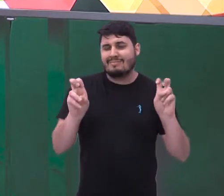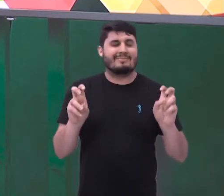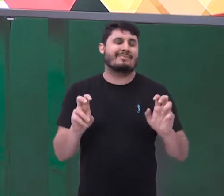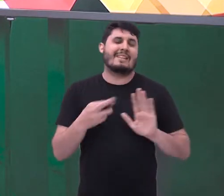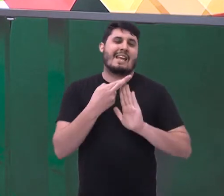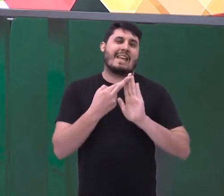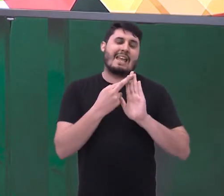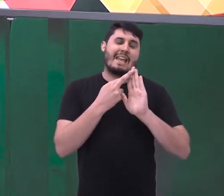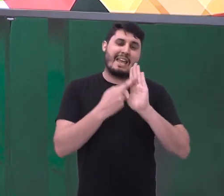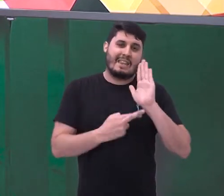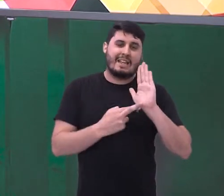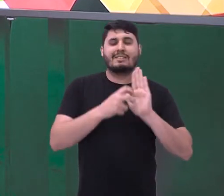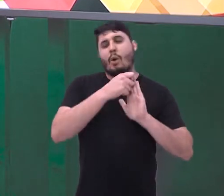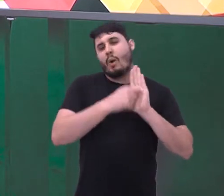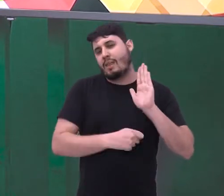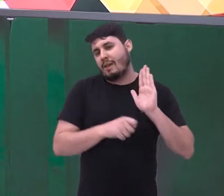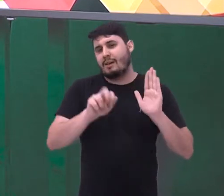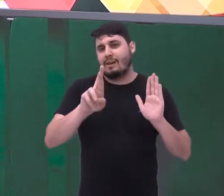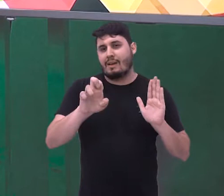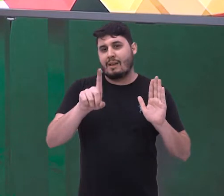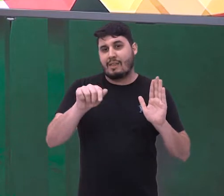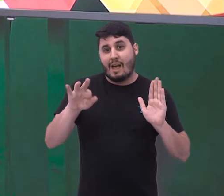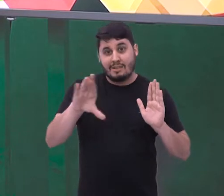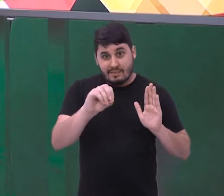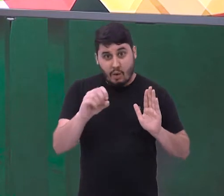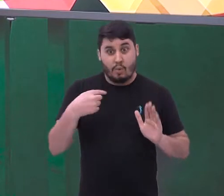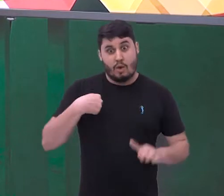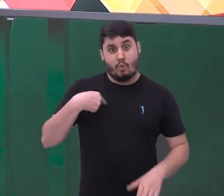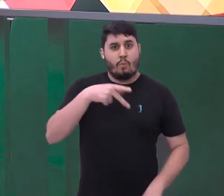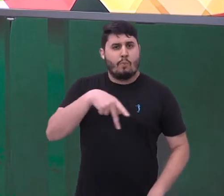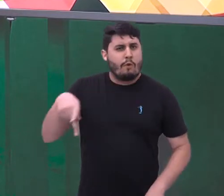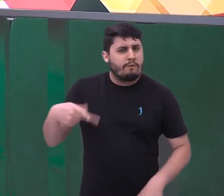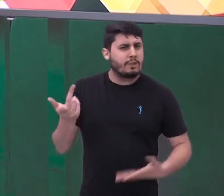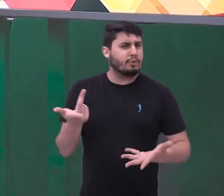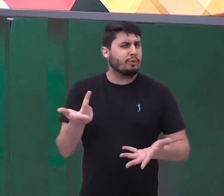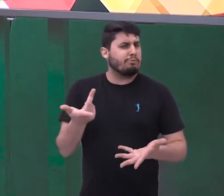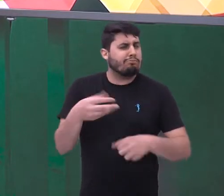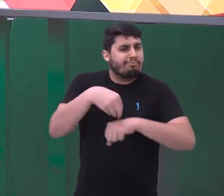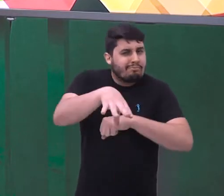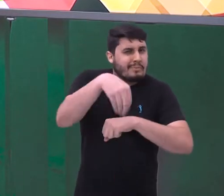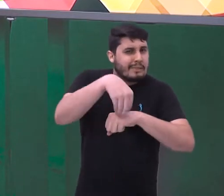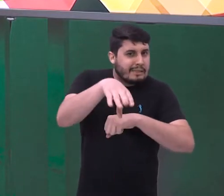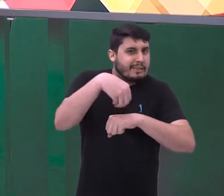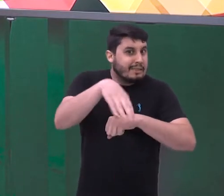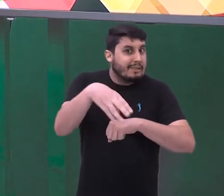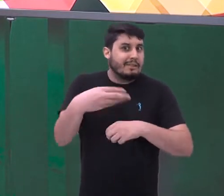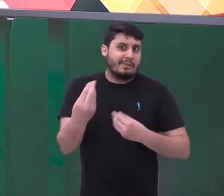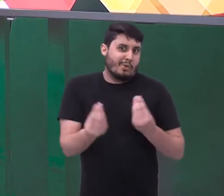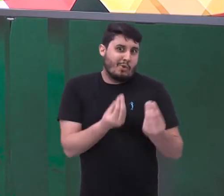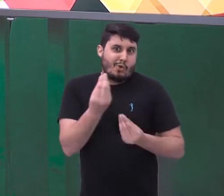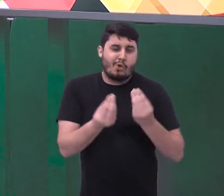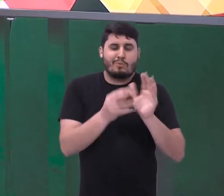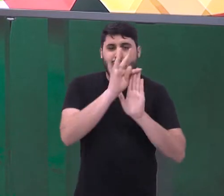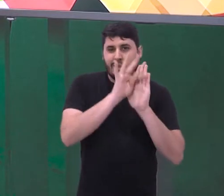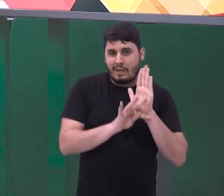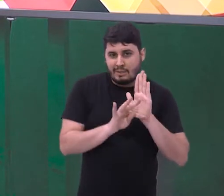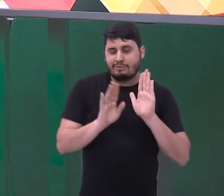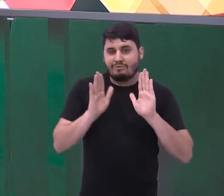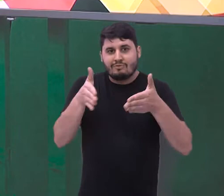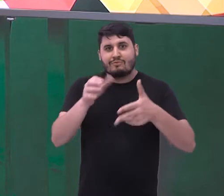redação. Redação é tudo que a gente escreve. E eu sou a professora de vocês para a produção textual no